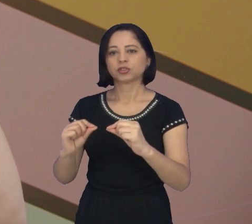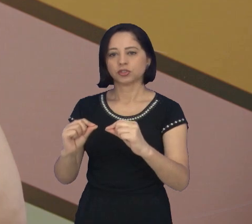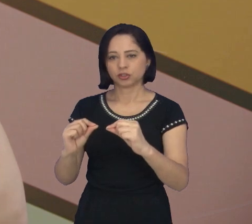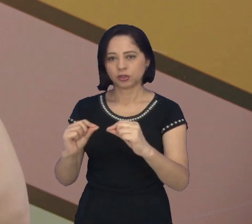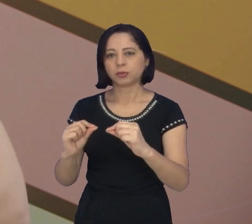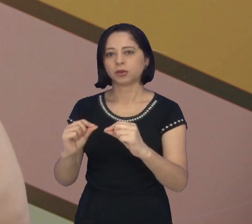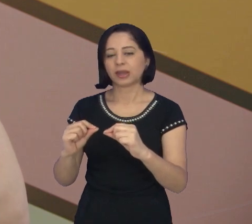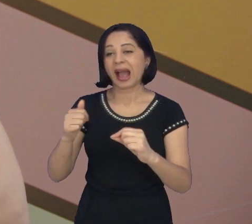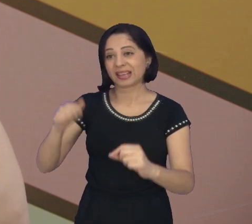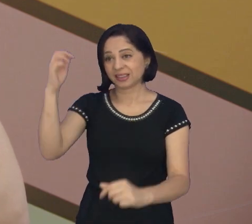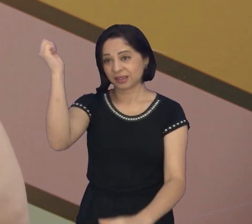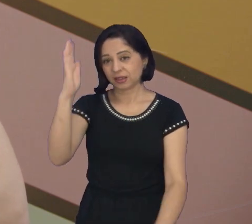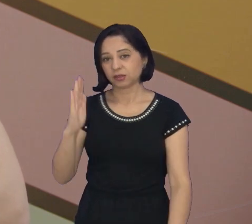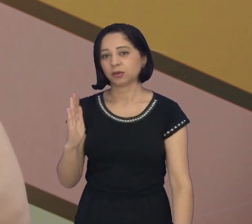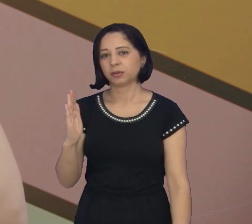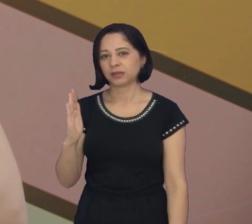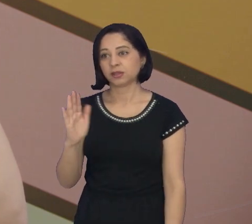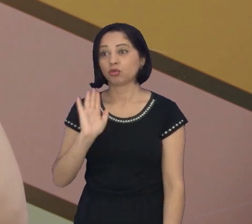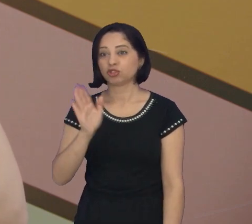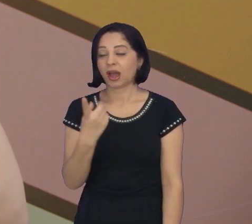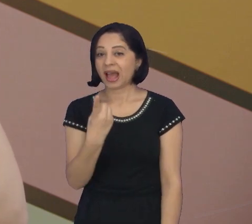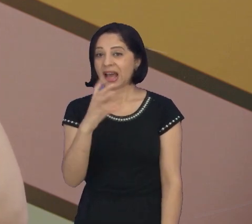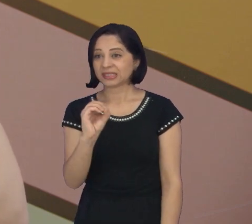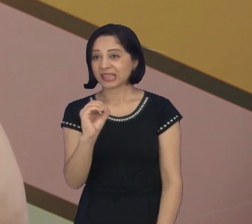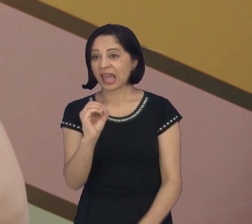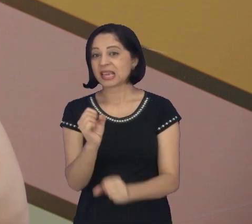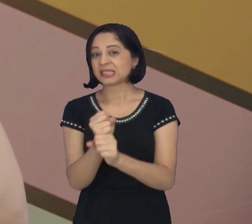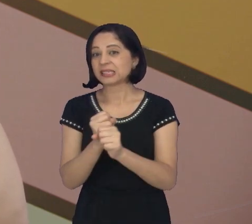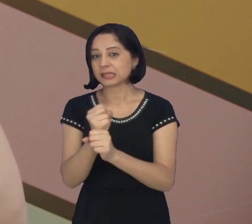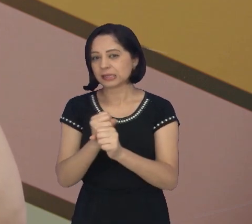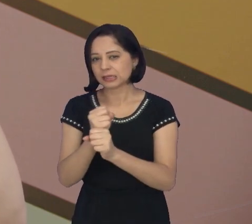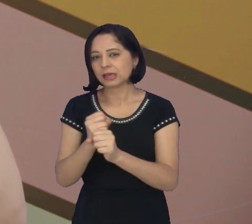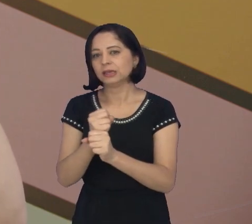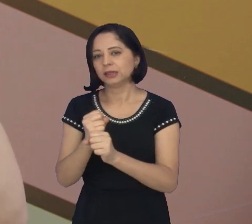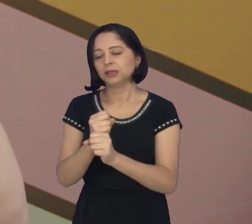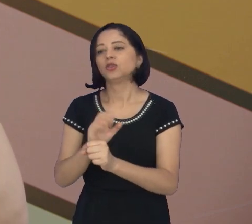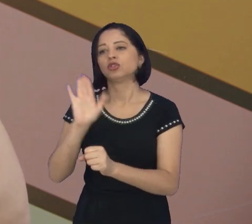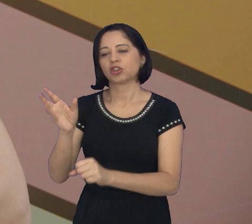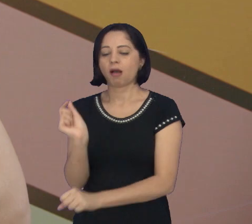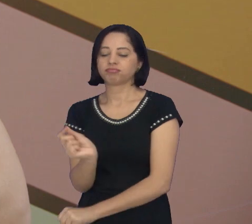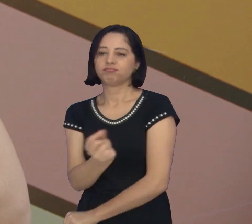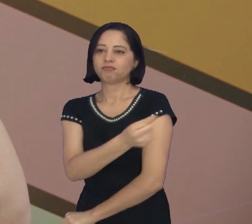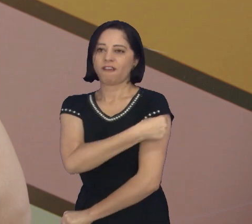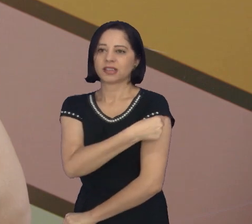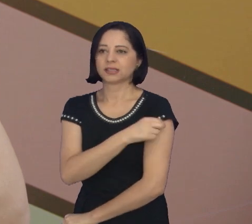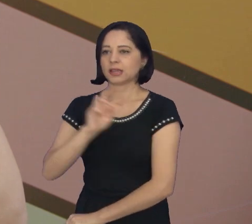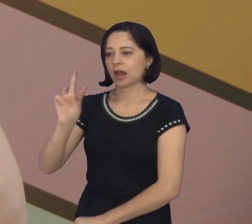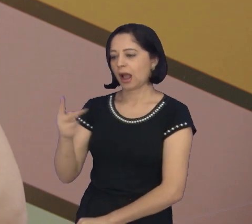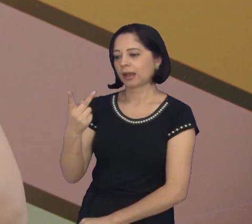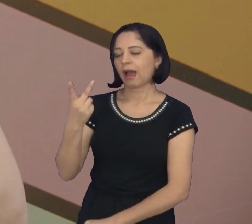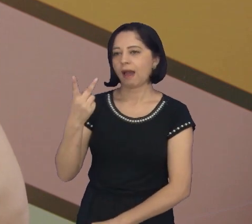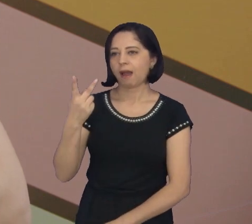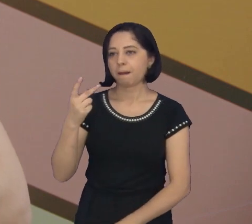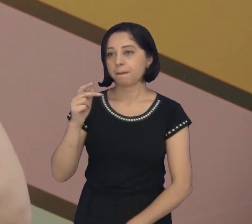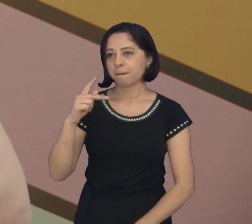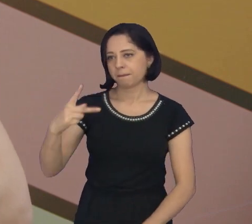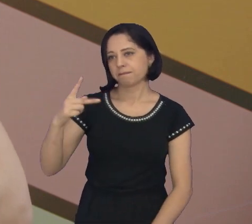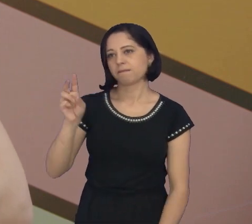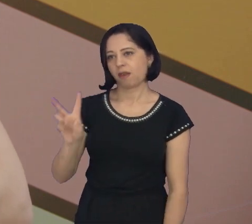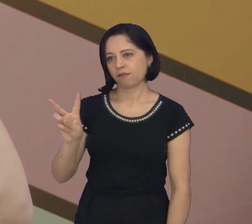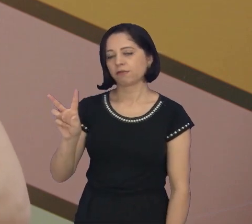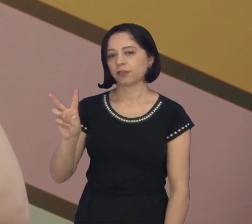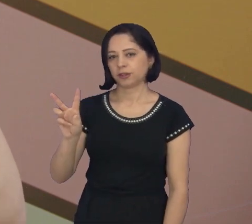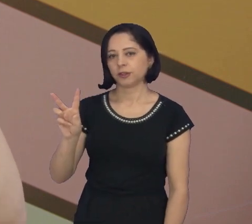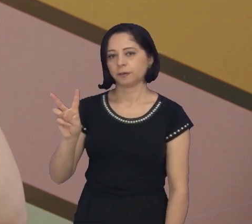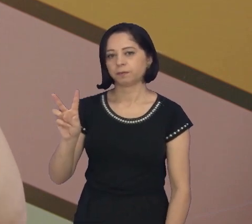No Brasil já tem 10 anos que as adolescentes e os adolescentes recebem essa vacina gratuitamente pelo Programa Nacional de Imunização.